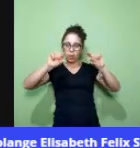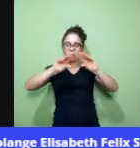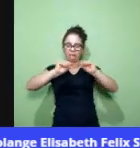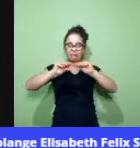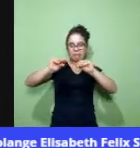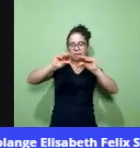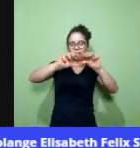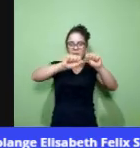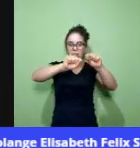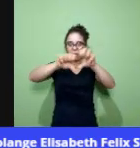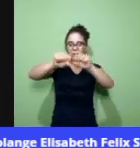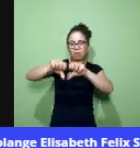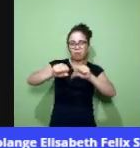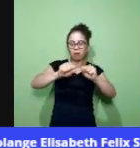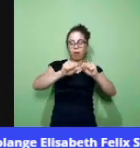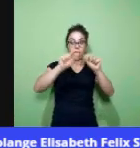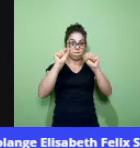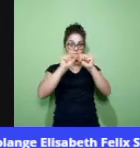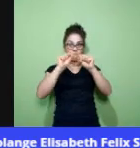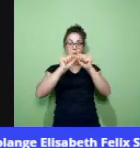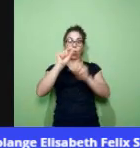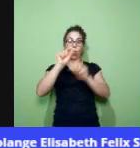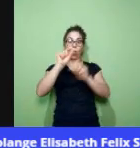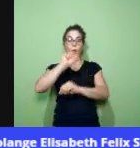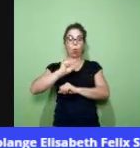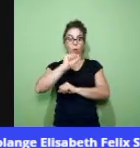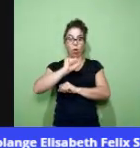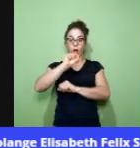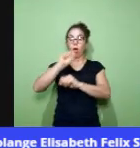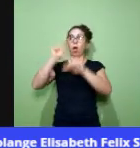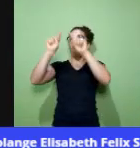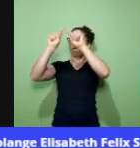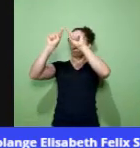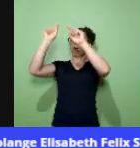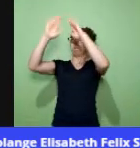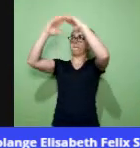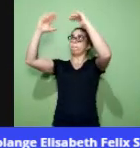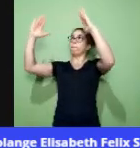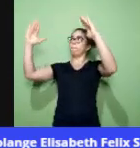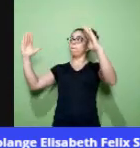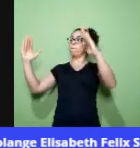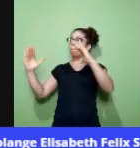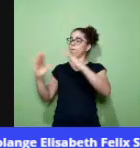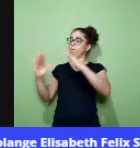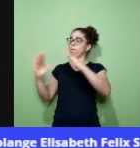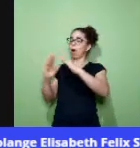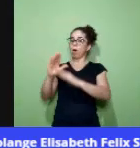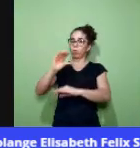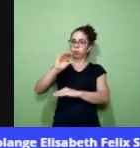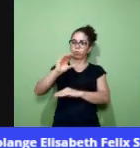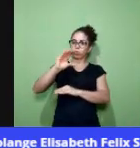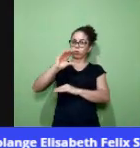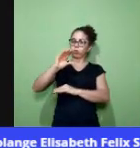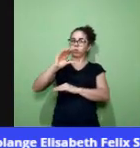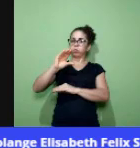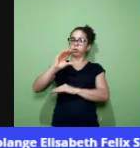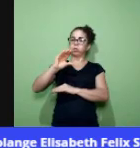manipular uma estrutura fina, como essa aqui, né? Então, a gente fez o quê? Um